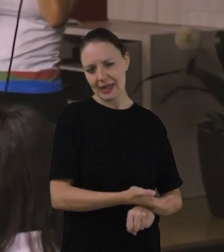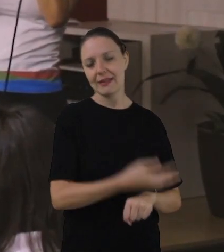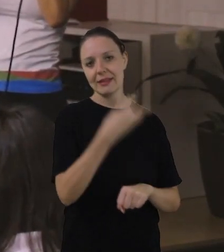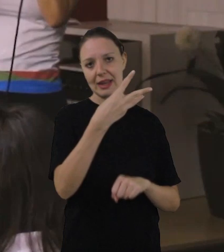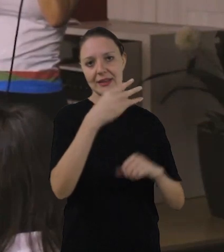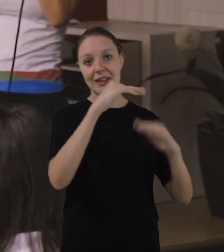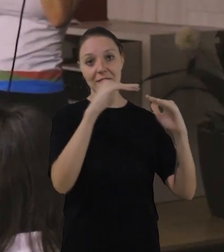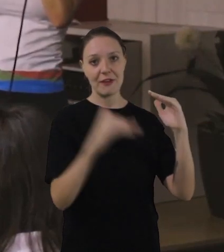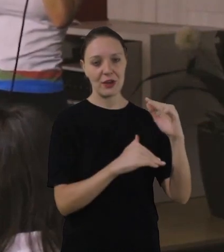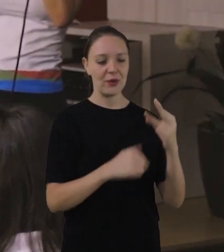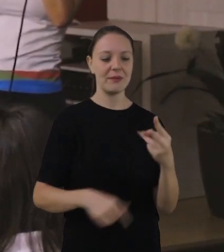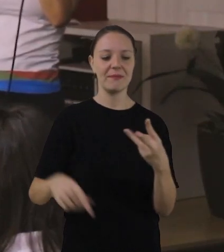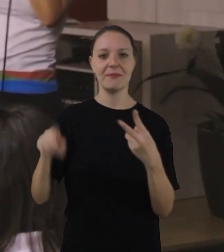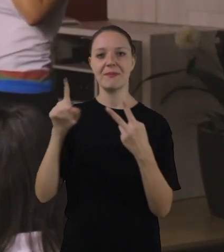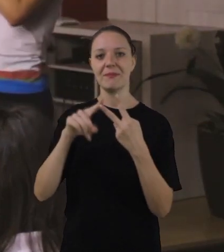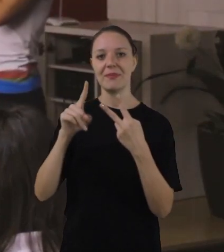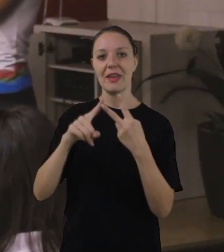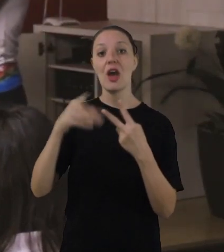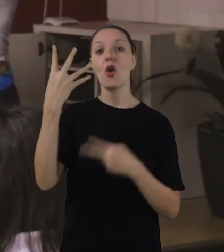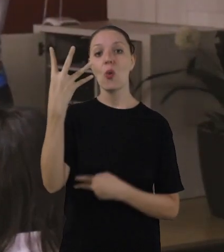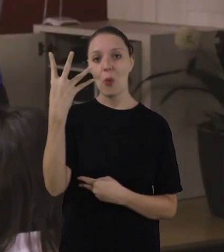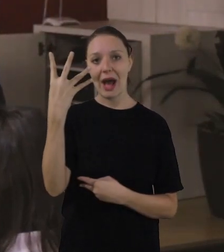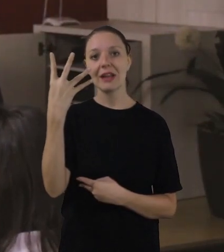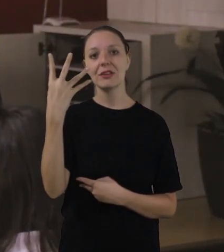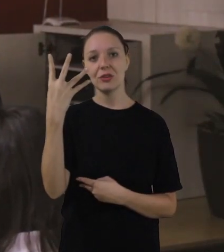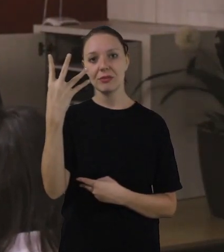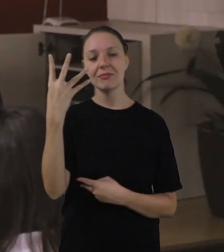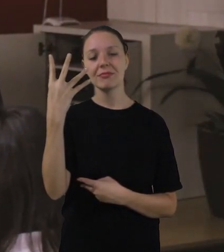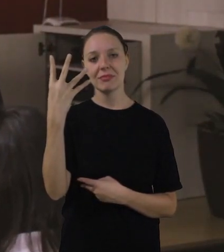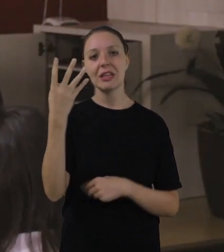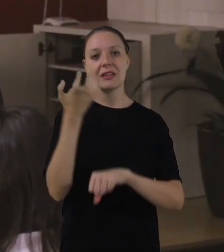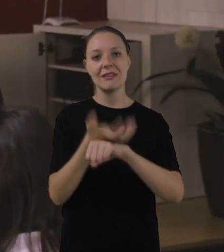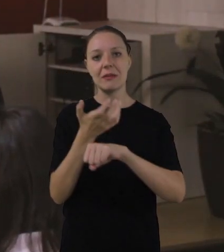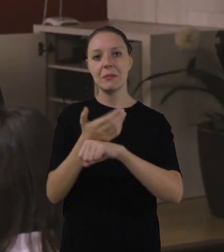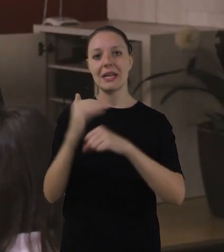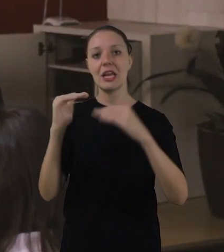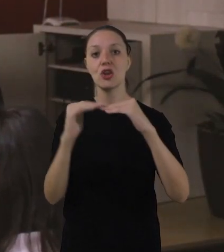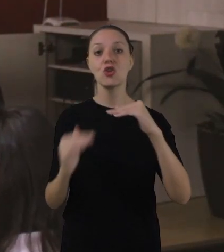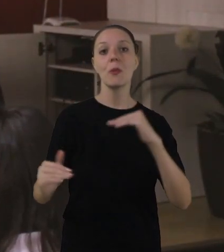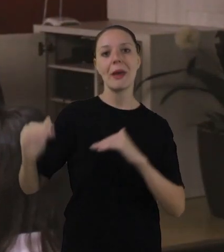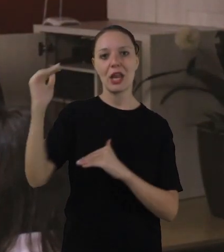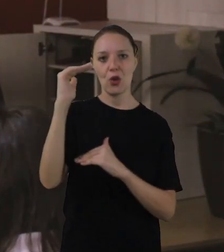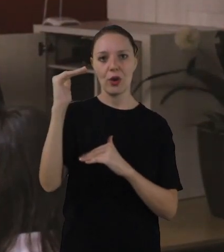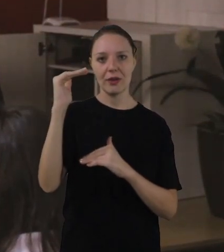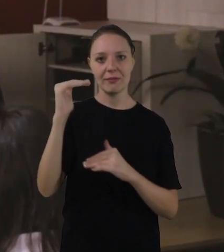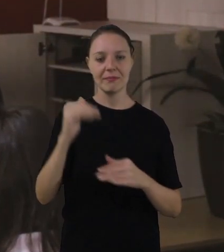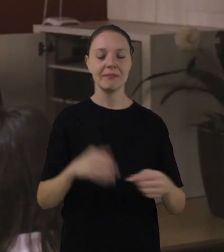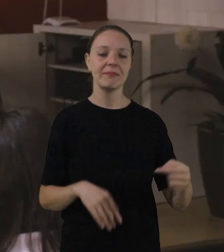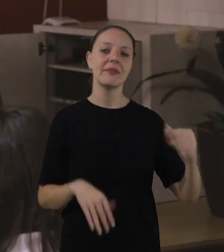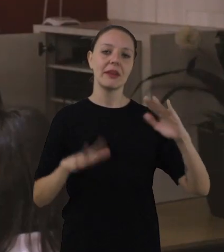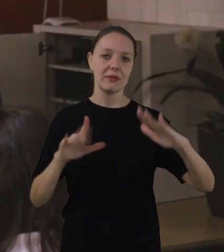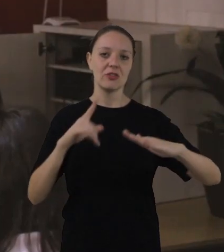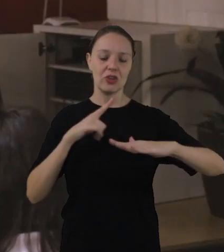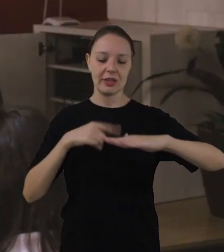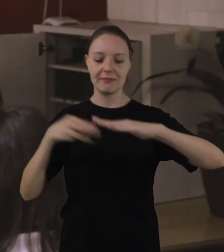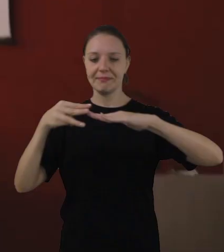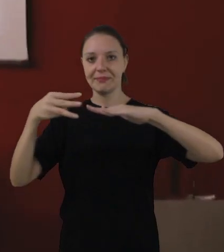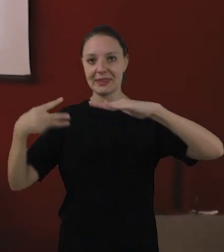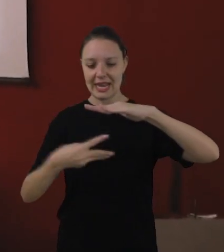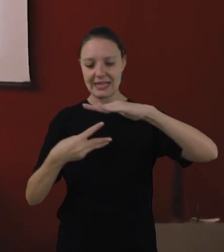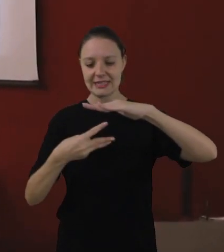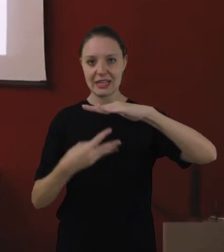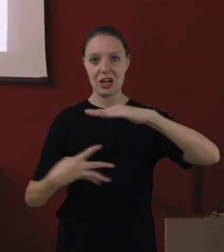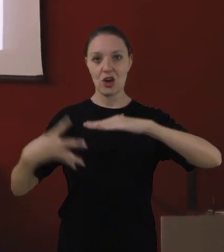disciplinas inferiores, e o quatrivium eram as 4 disciplinas superiores. O trivium, aqui embaixo, o